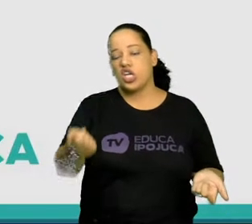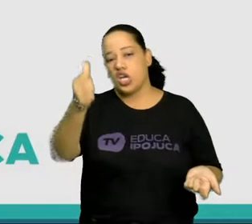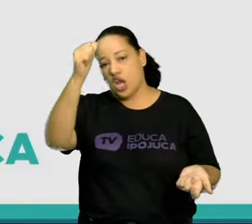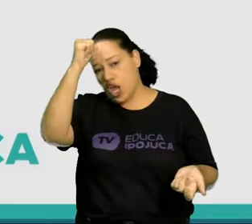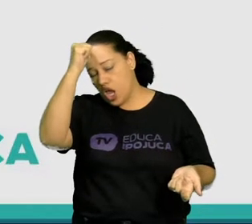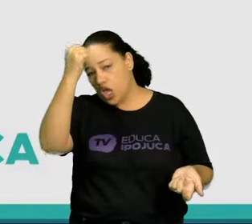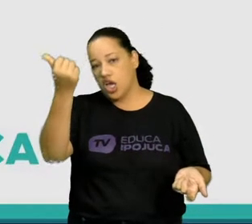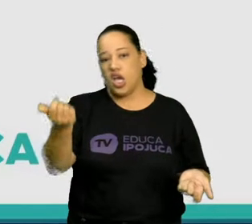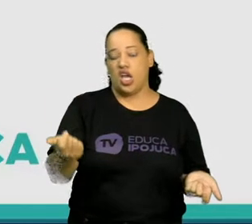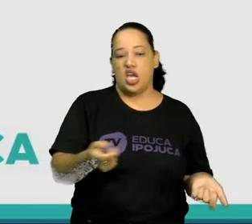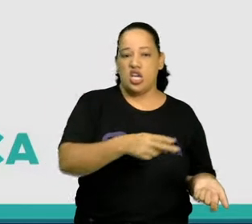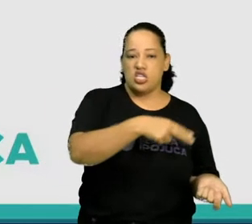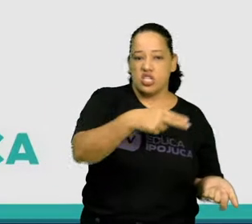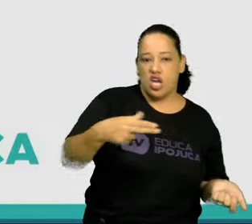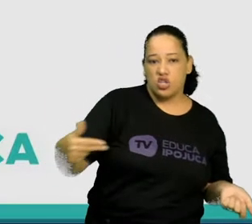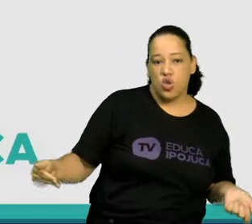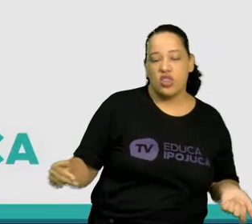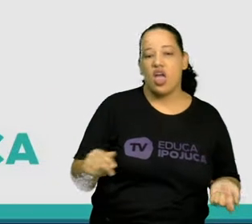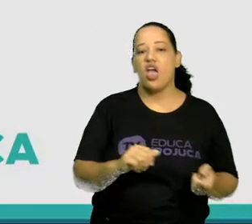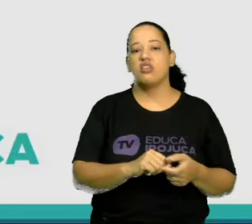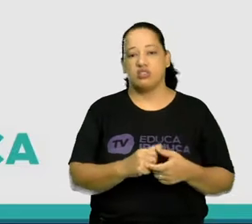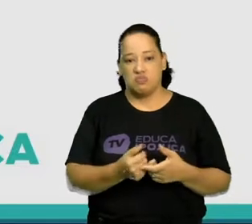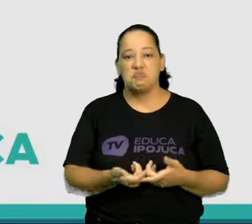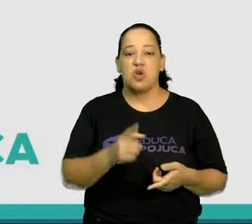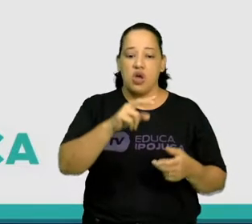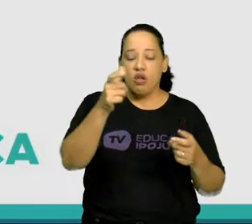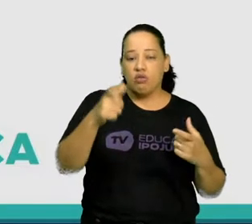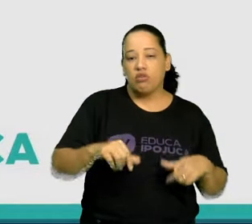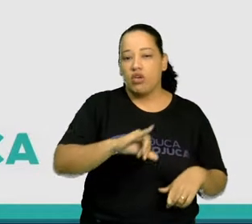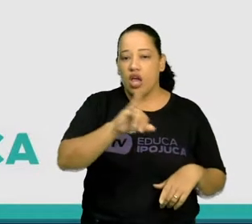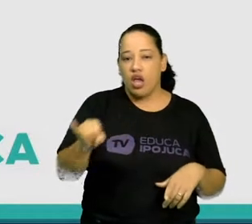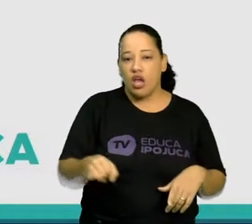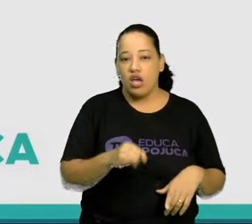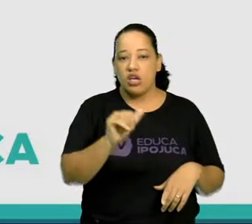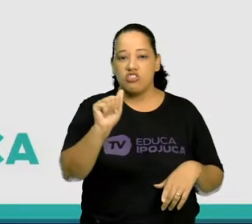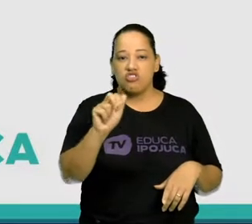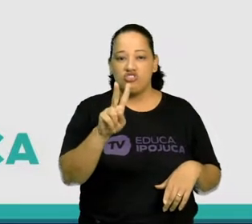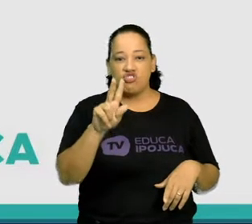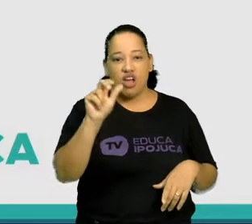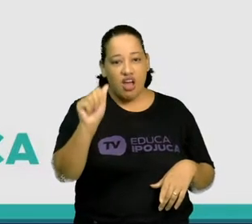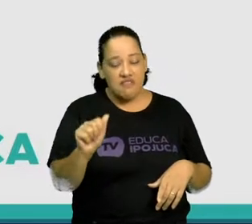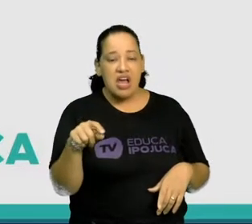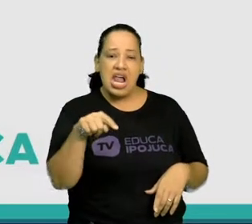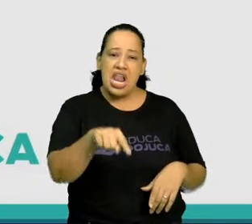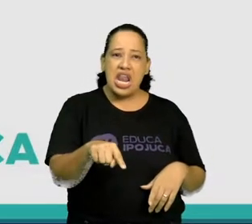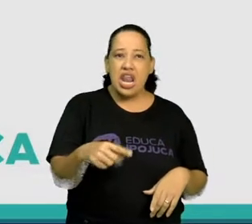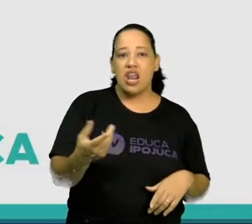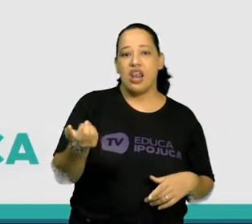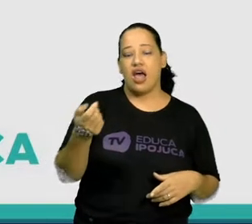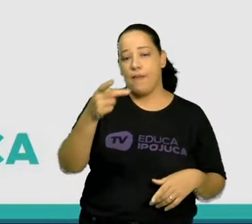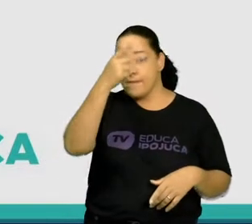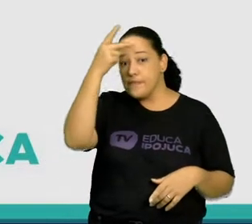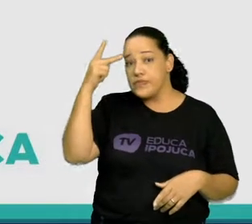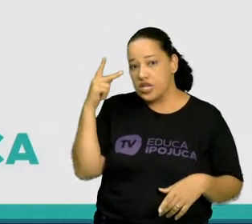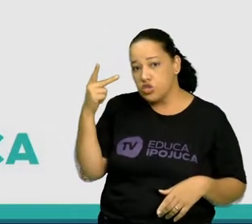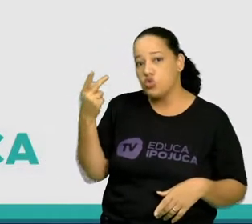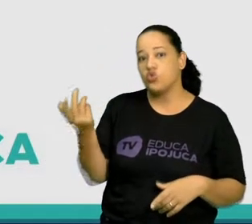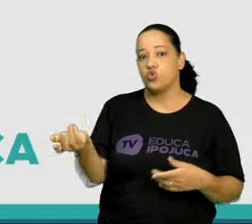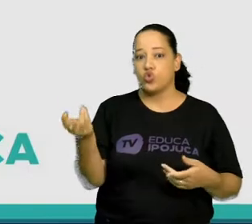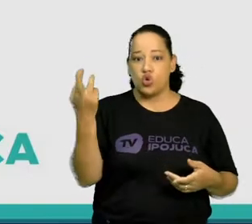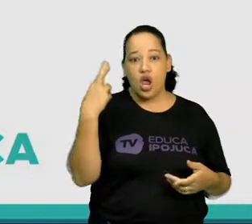Indonésia. Lá ele conquistou um status espiritual e era tratado com muita